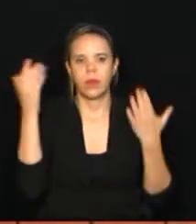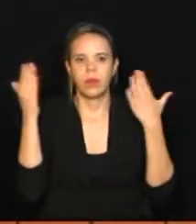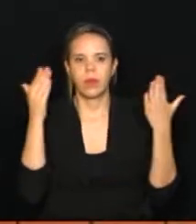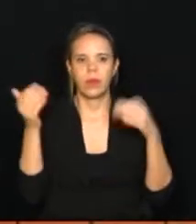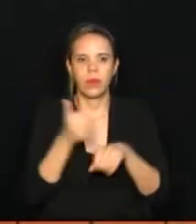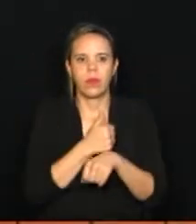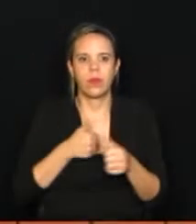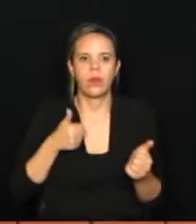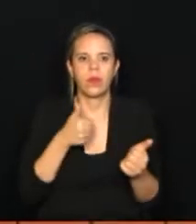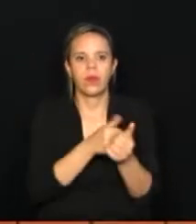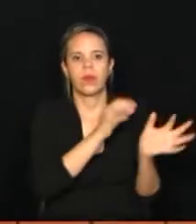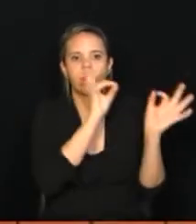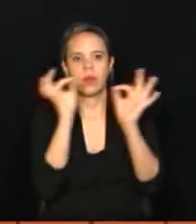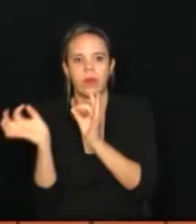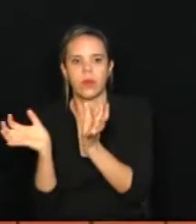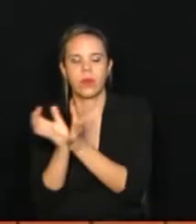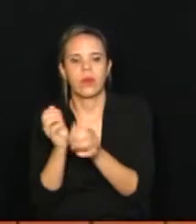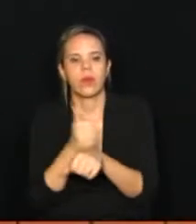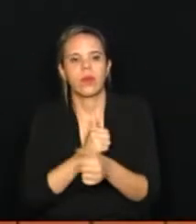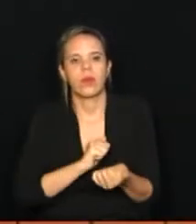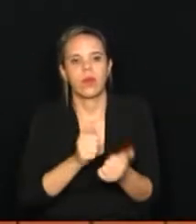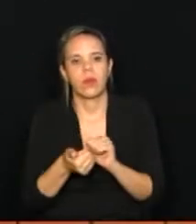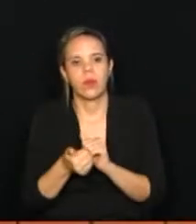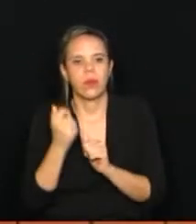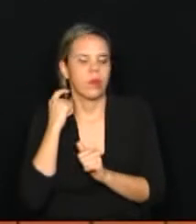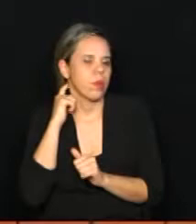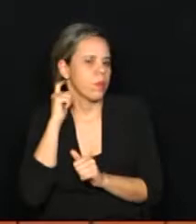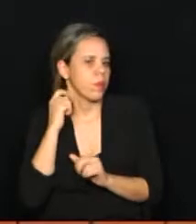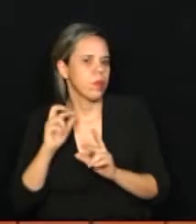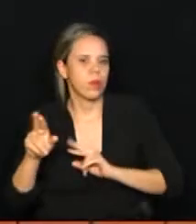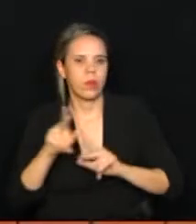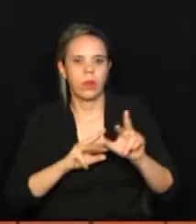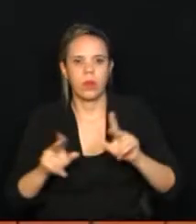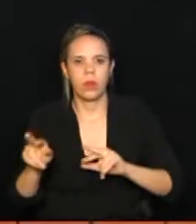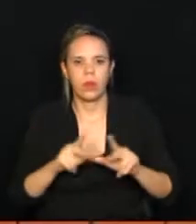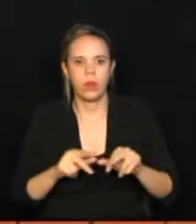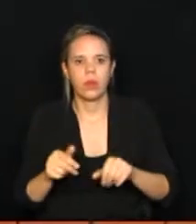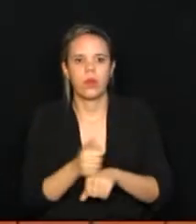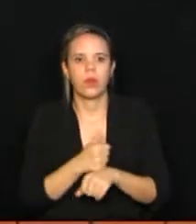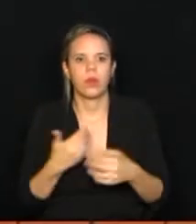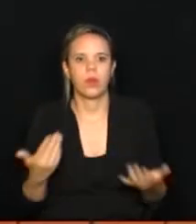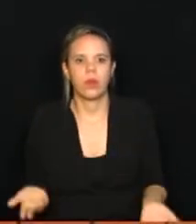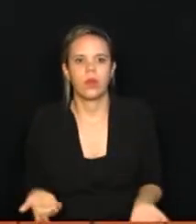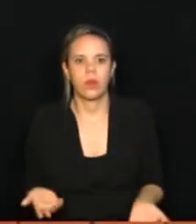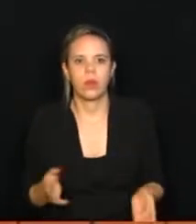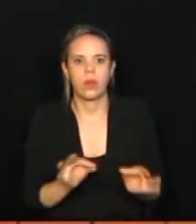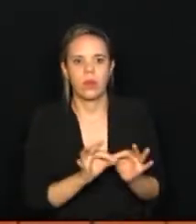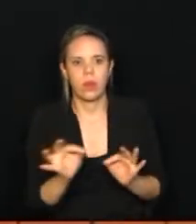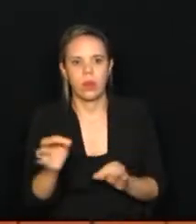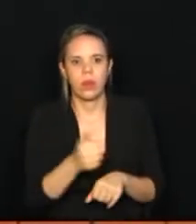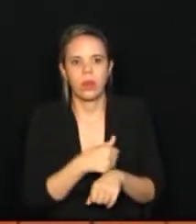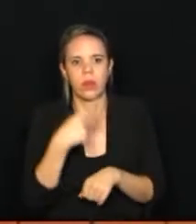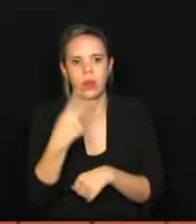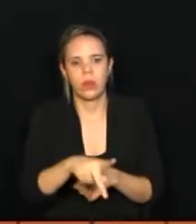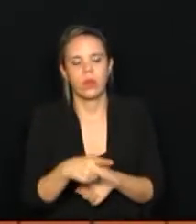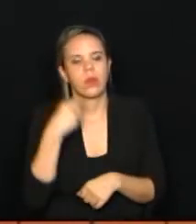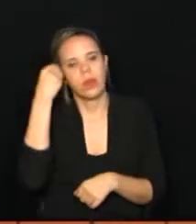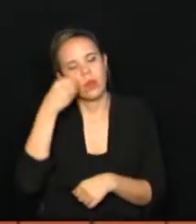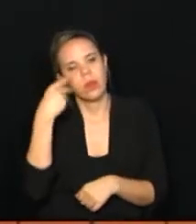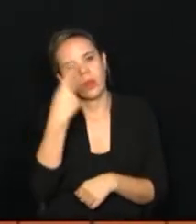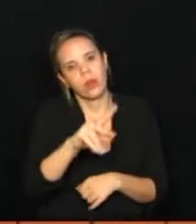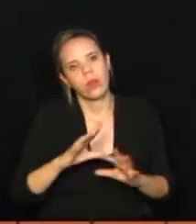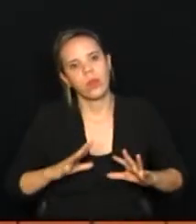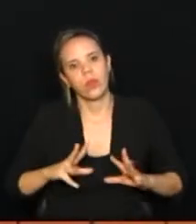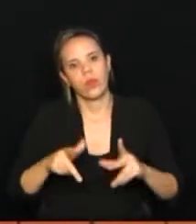psicólogo acompanhando equipes esportivas nas mais variadas modalidades. Ao longo da sua carreira, com a sua experiência,